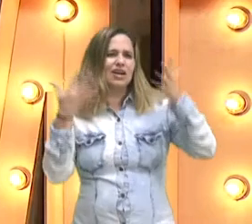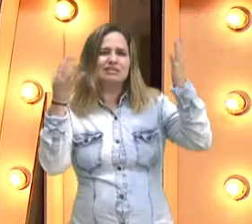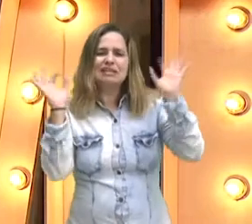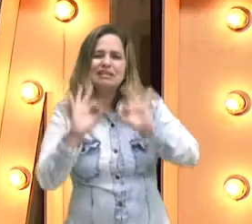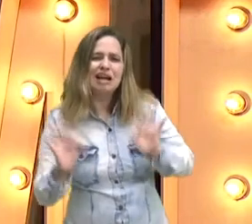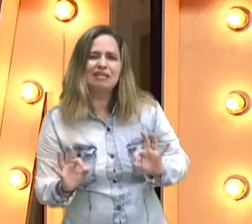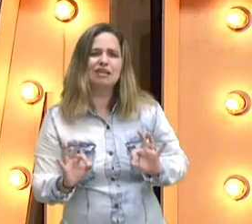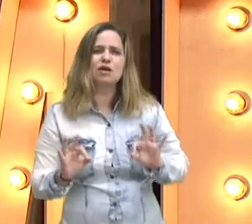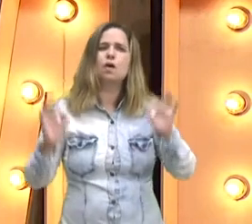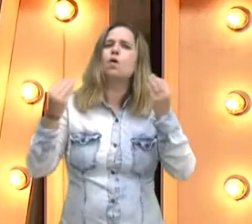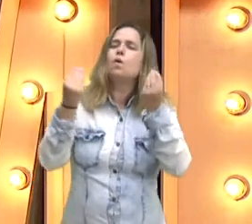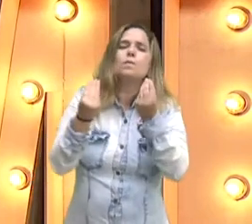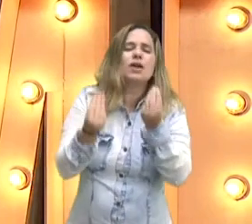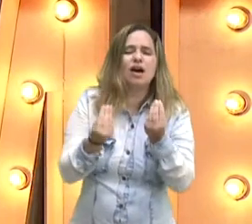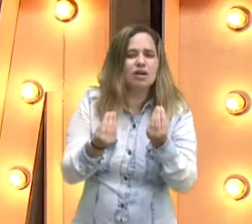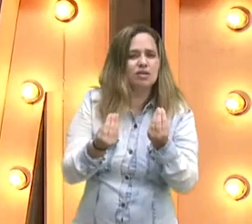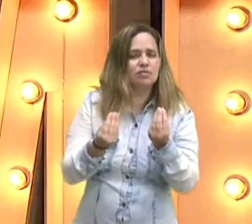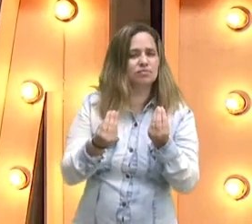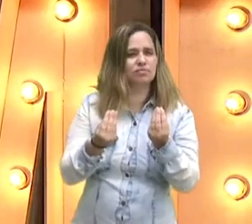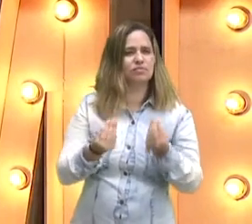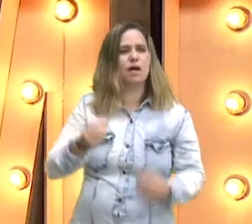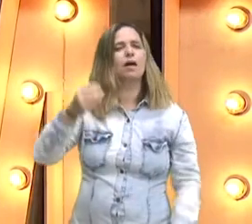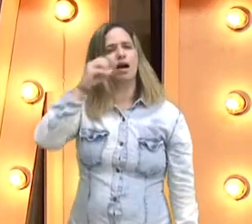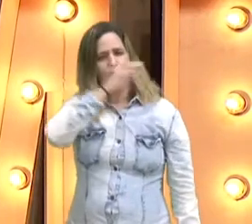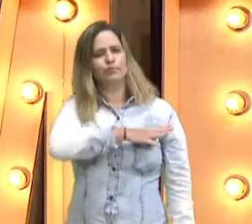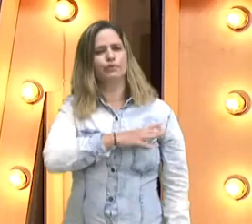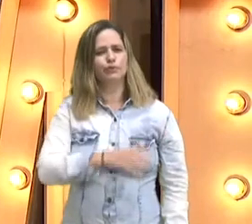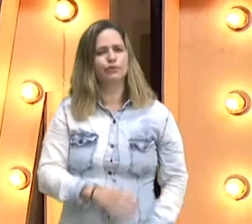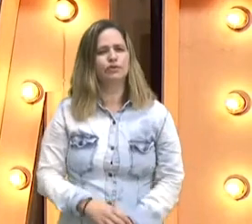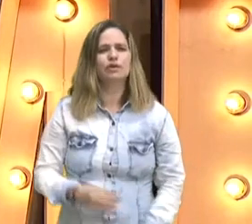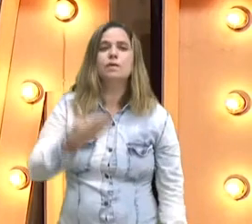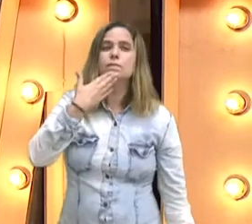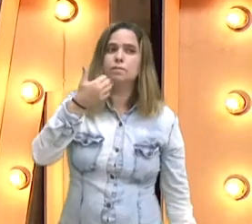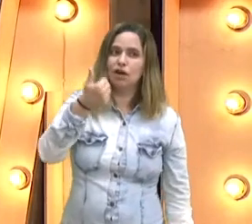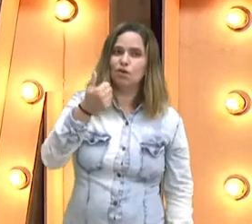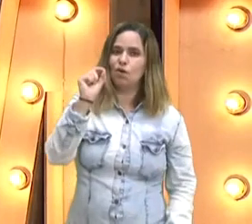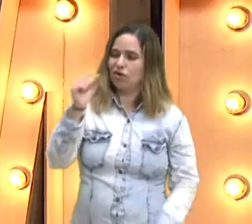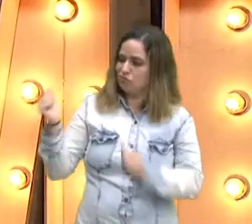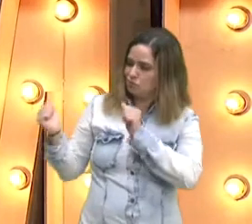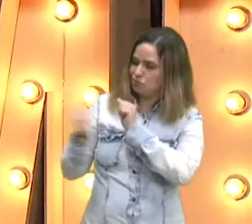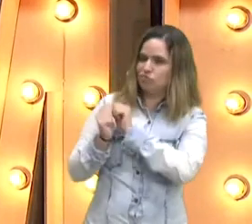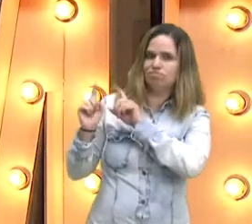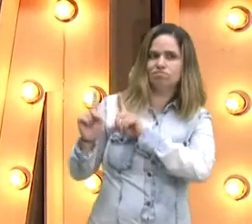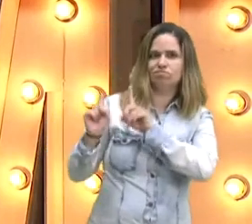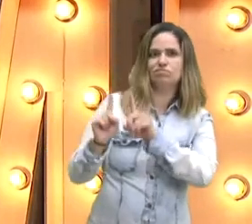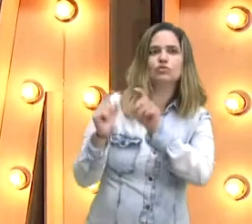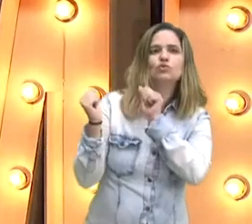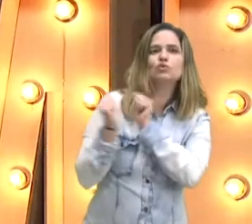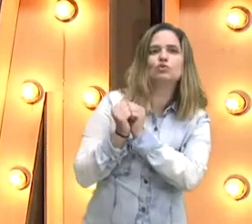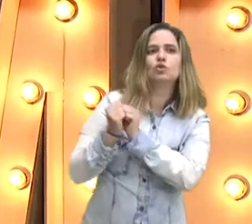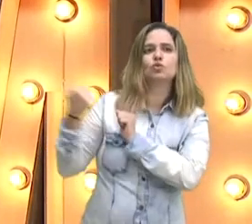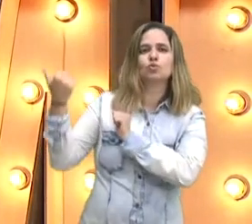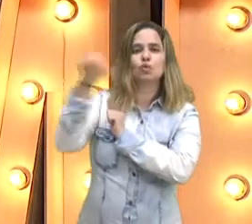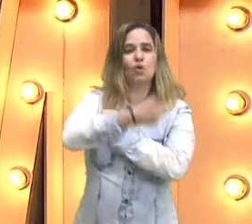um trabalho por demais ingrato. É melhor ter companhia do que estar sozinho, porque